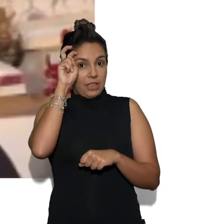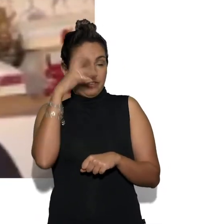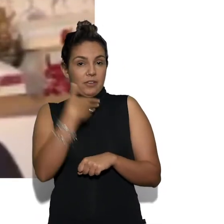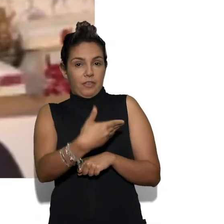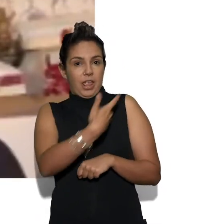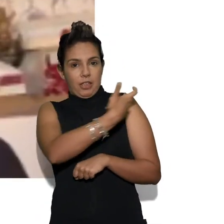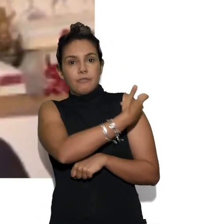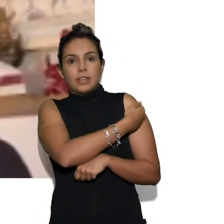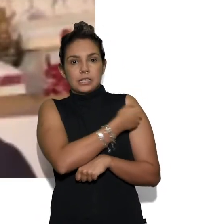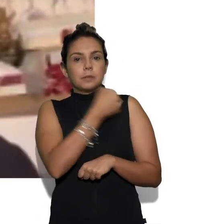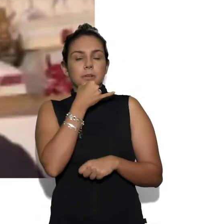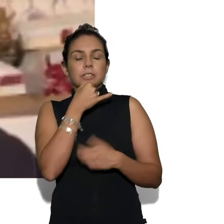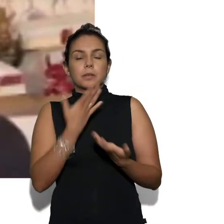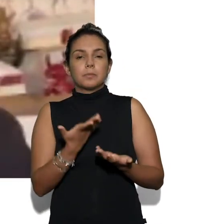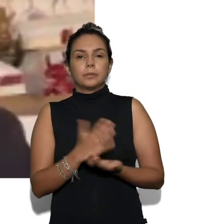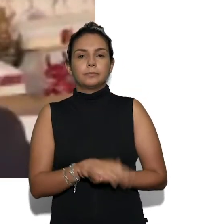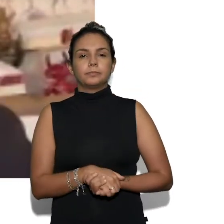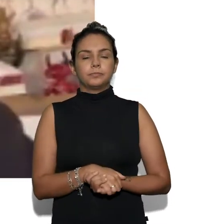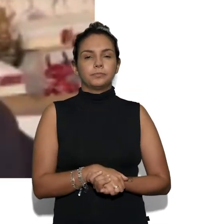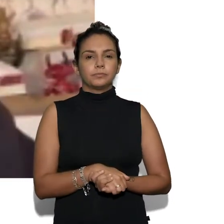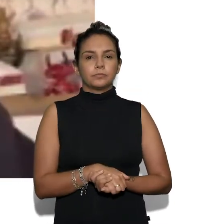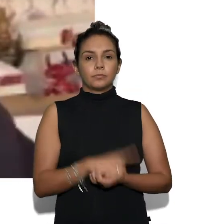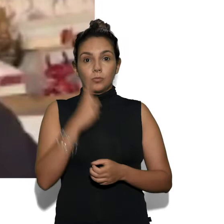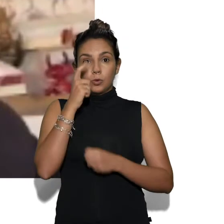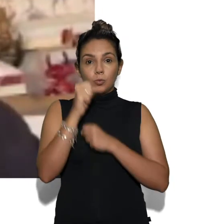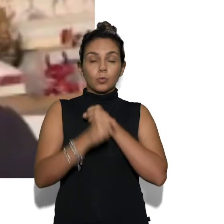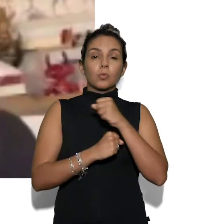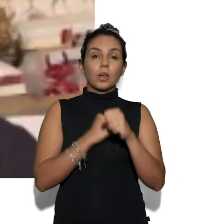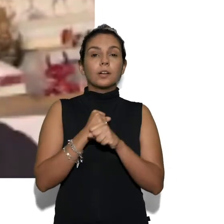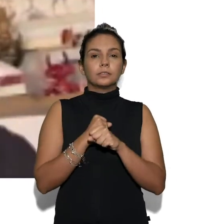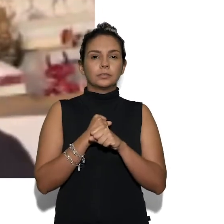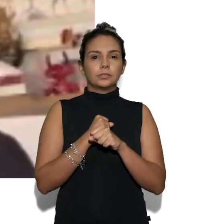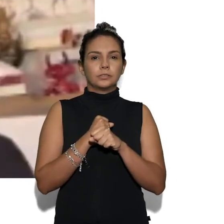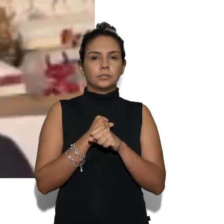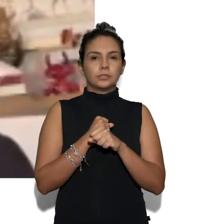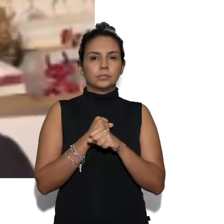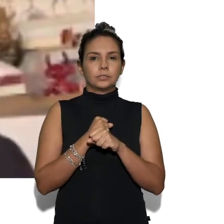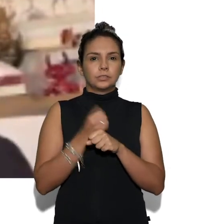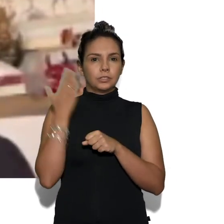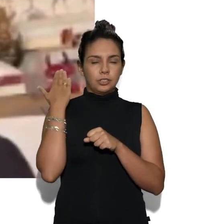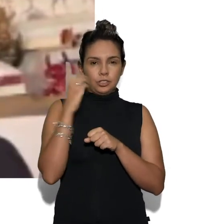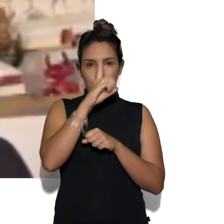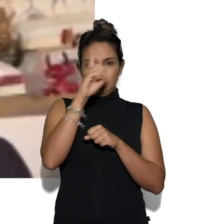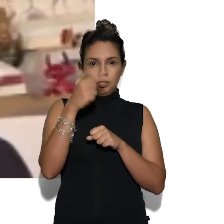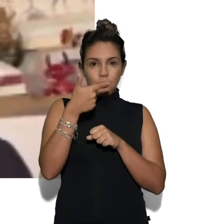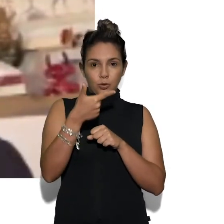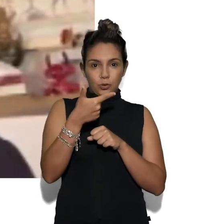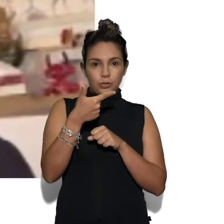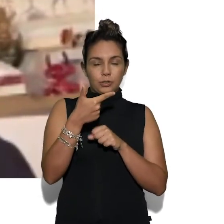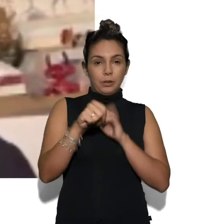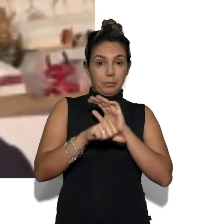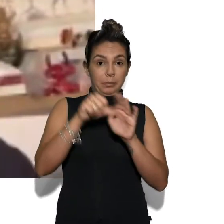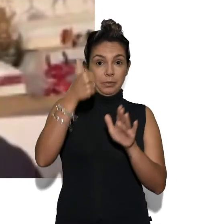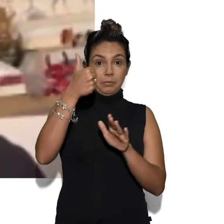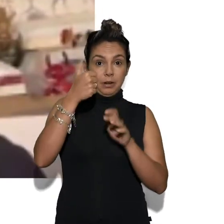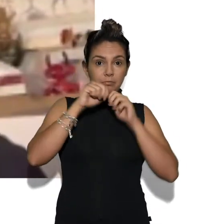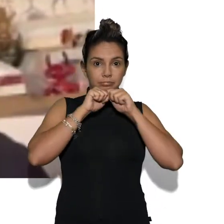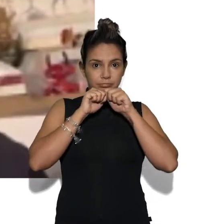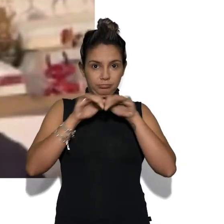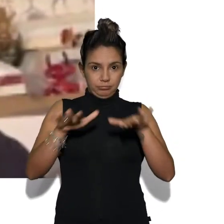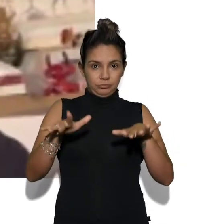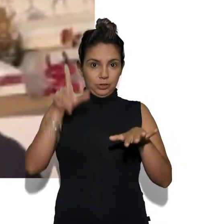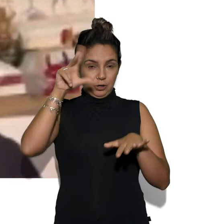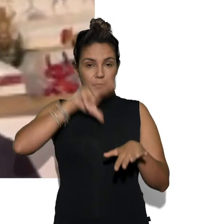por exemplo. Fez um ano agora, dia 2, que houve o primeiro caso positivo